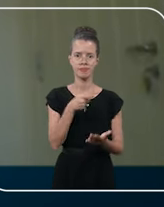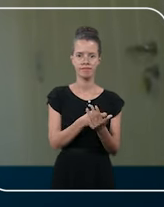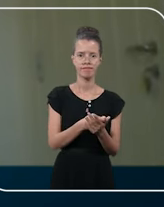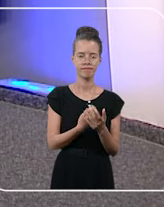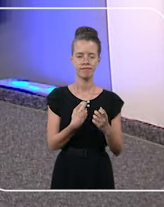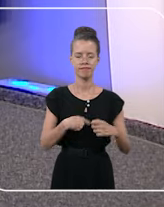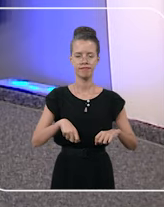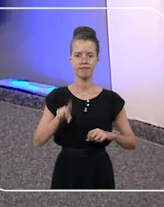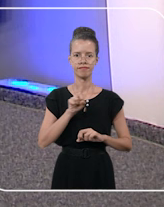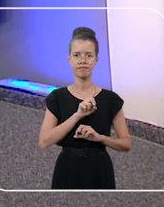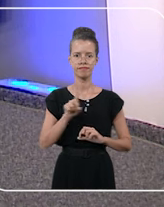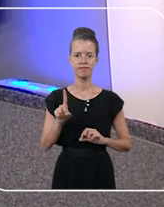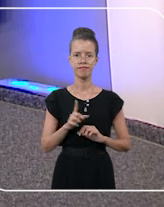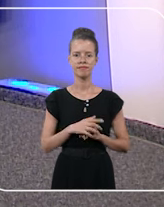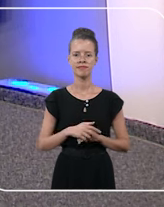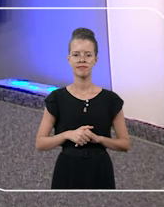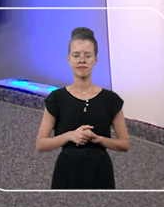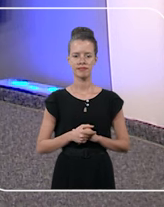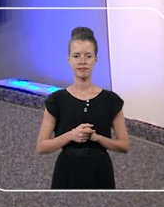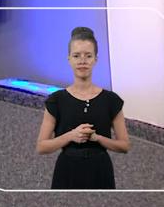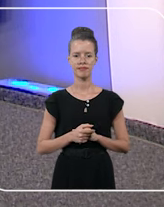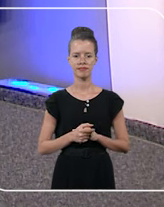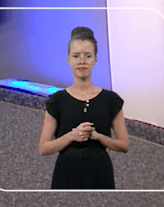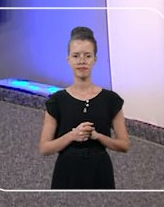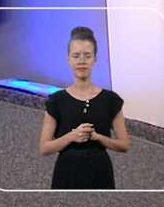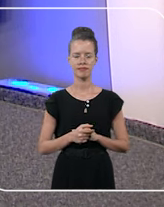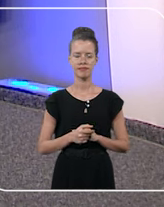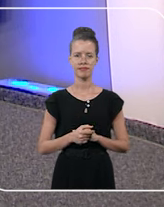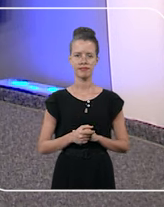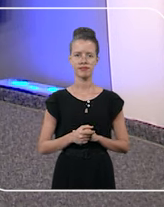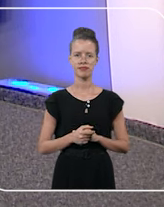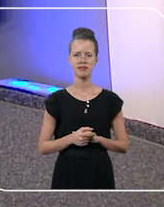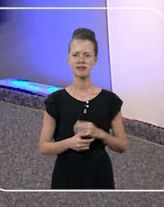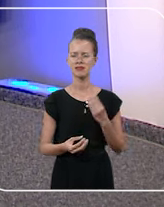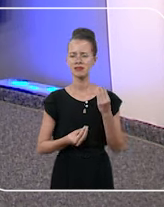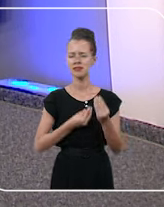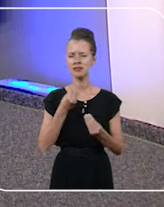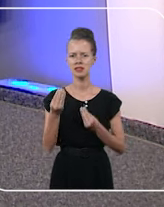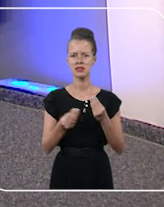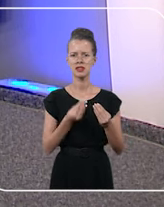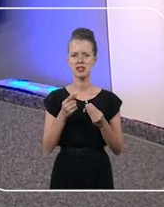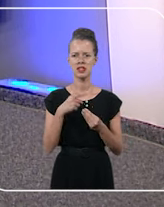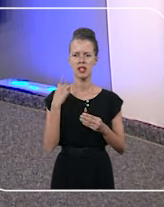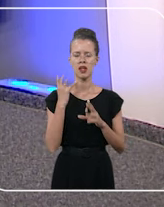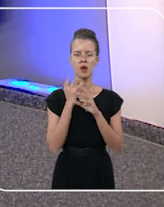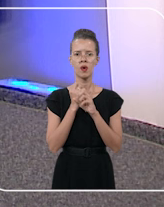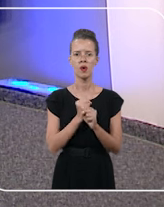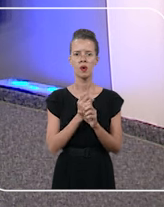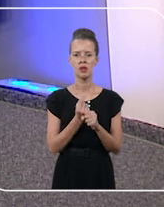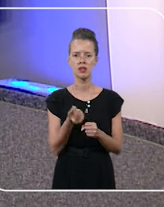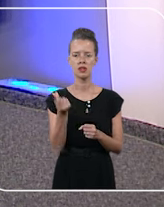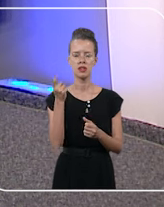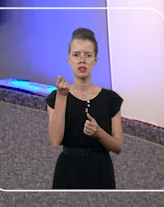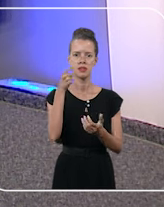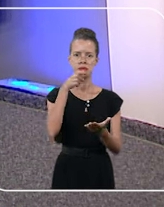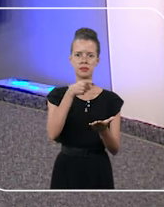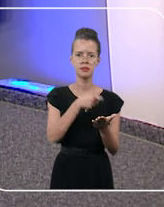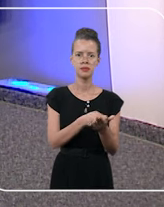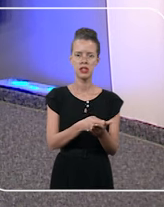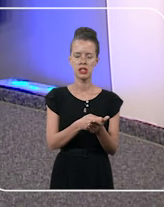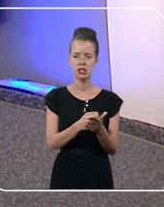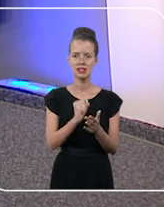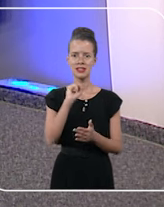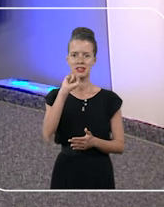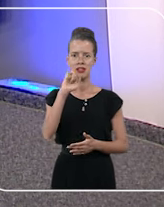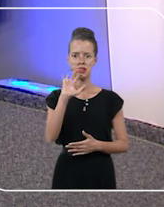responsabilização. Professor Guilherme, e como é que se quantifica o valor indenizatório diante de um erro médico? Eu gostaria, inclusive,